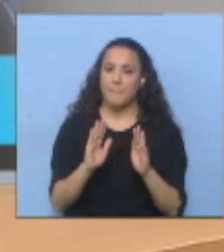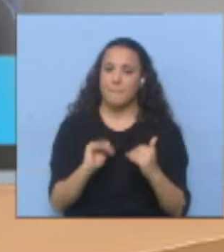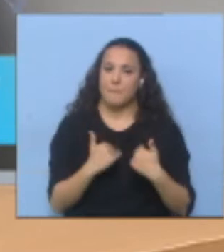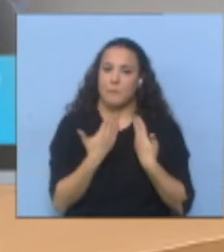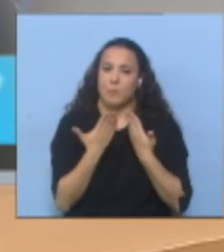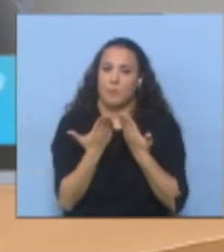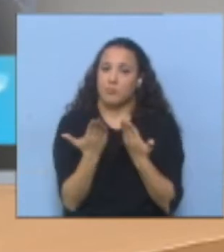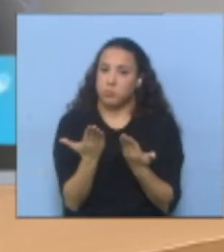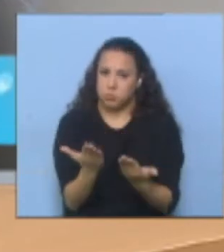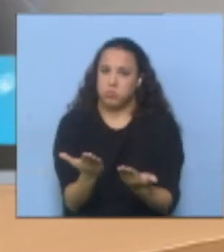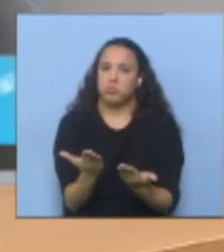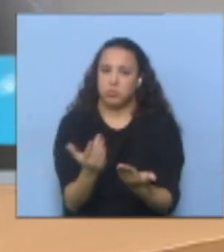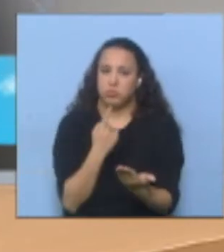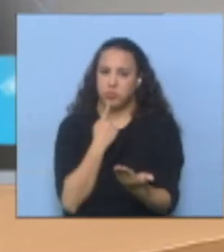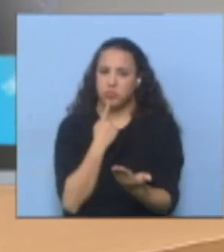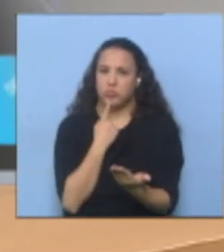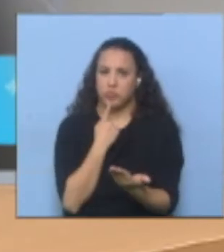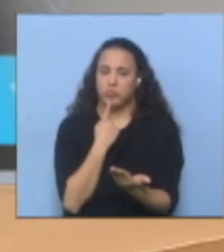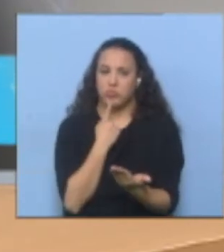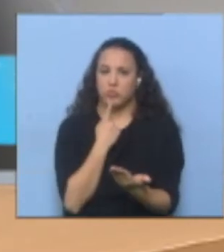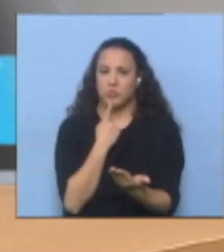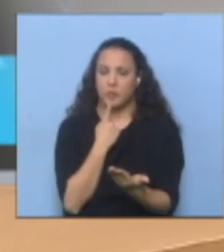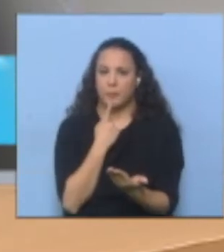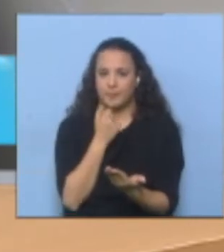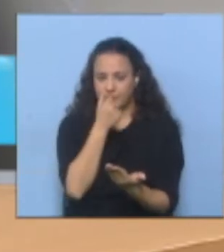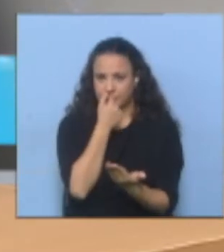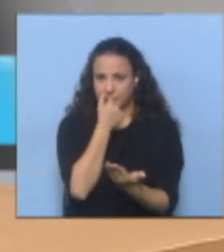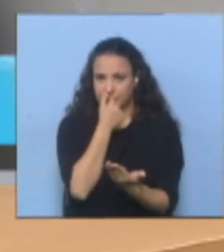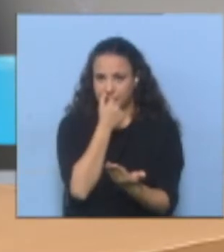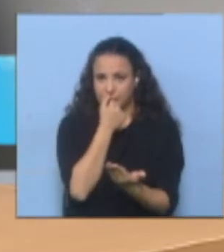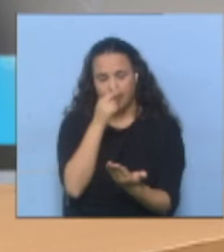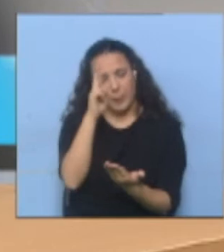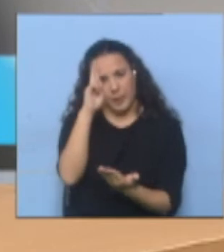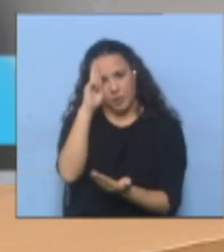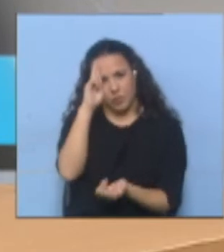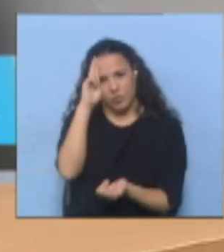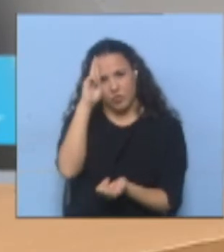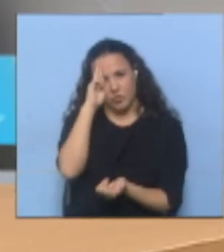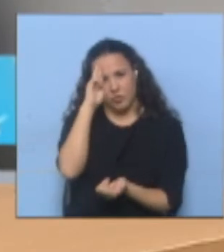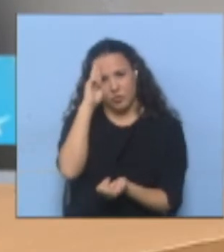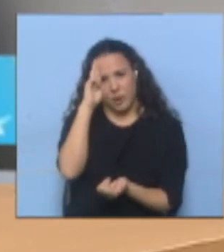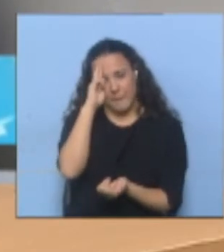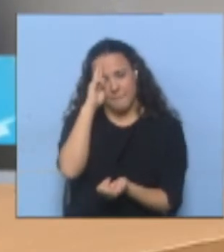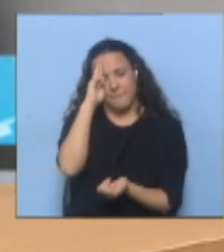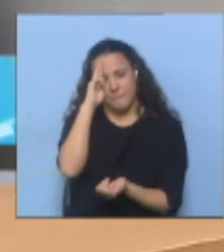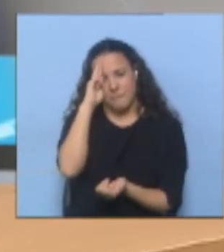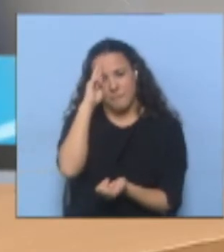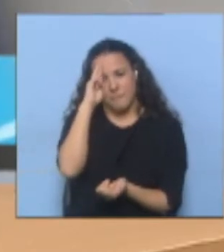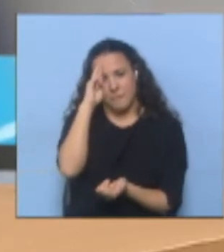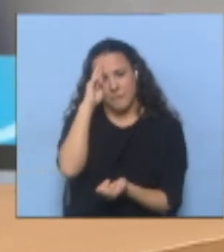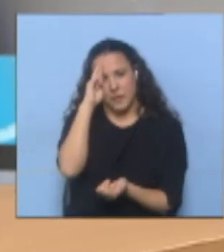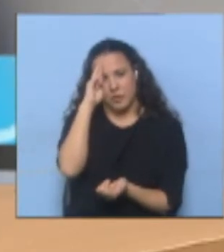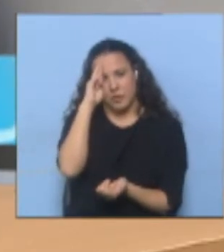imensa e que tem tido um esforço muito grande